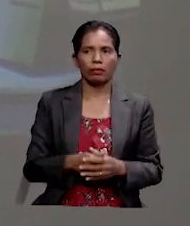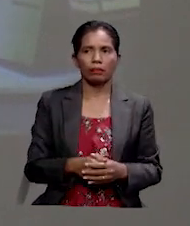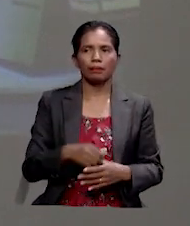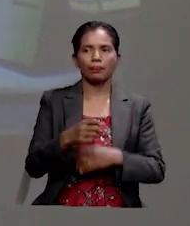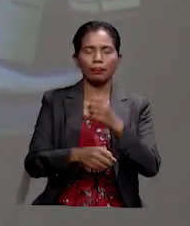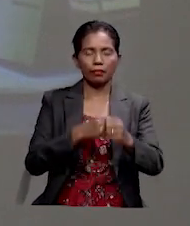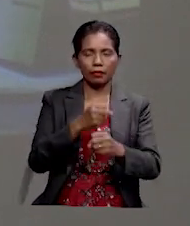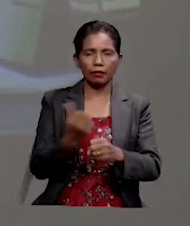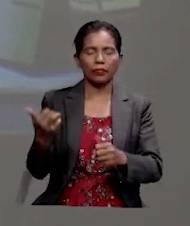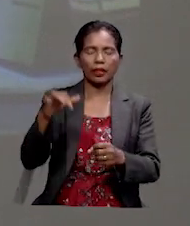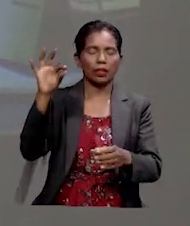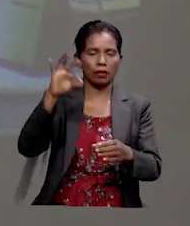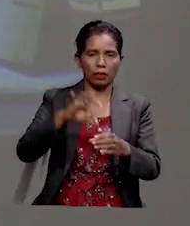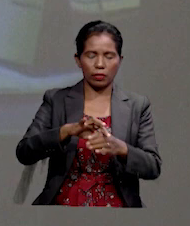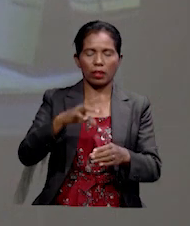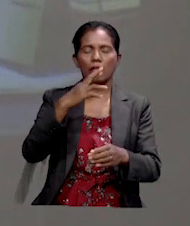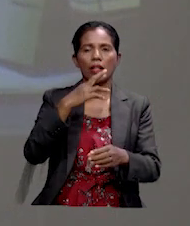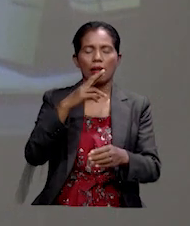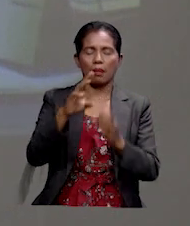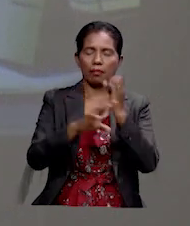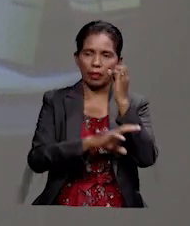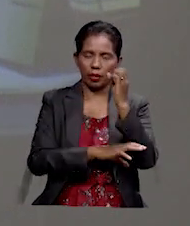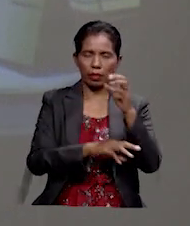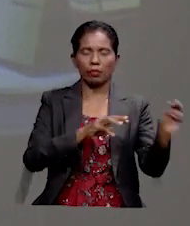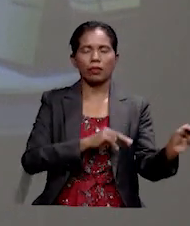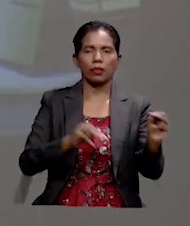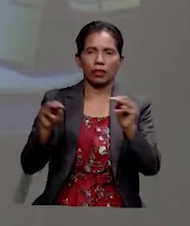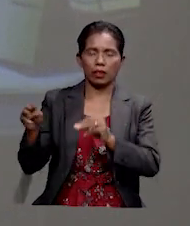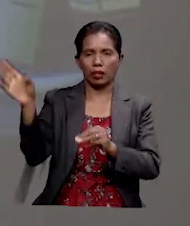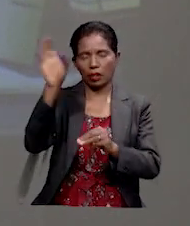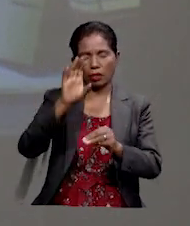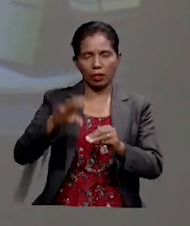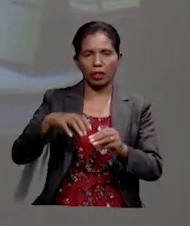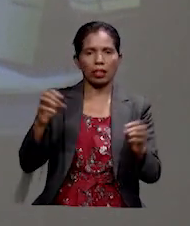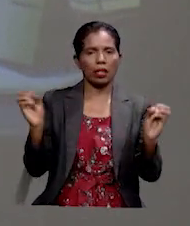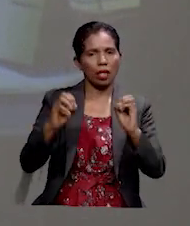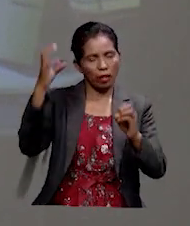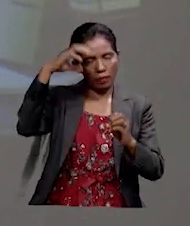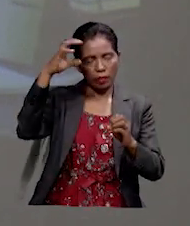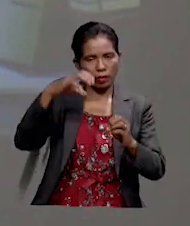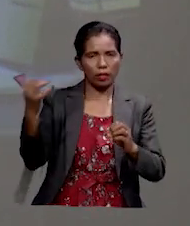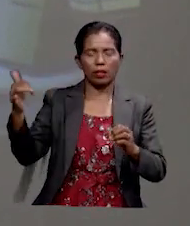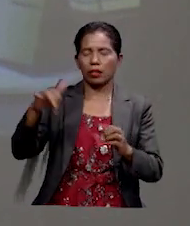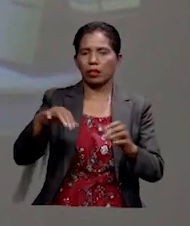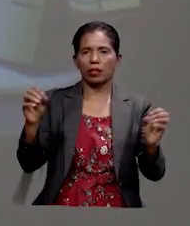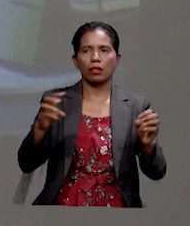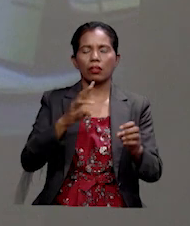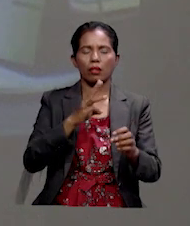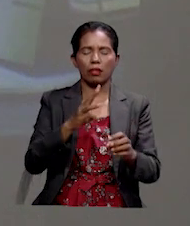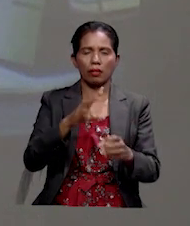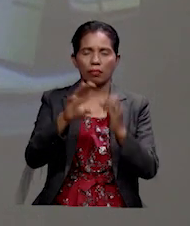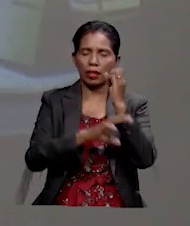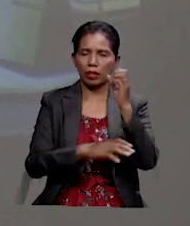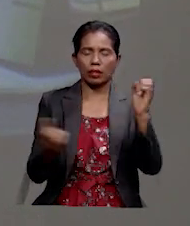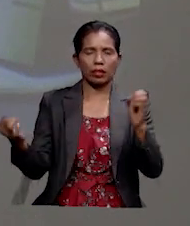nem mostrar lá bela kuda batar tambah mudança climática e dan bem muga udan lá dun dia ser lá kuda batar batar mostrar lá kuda